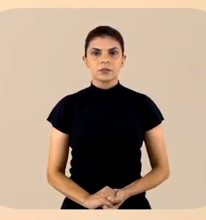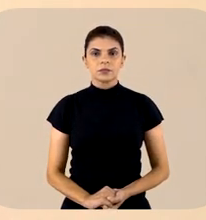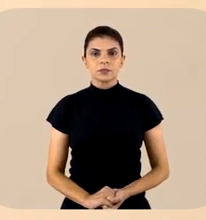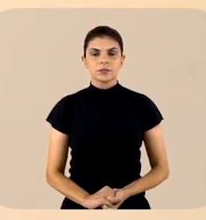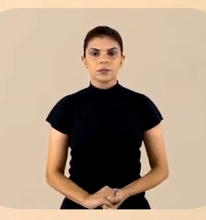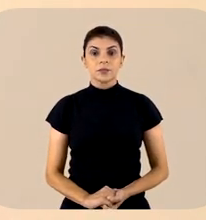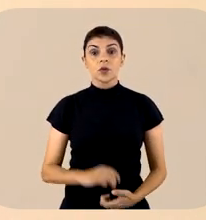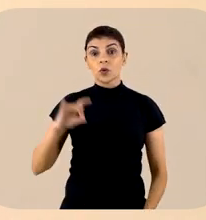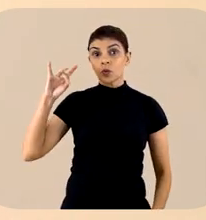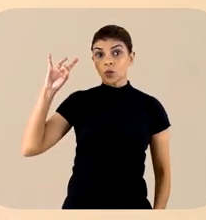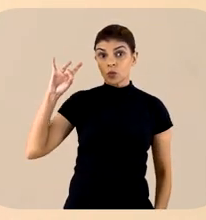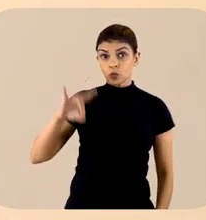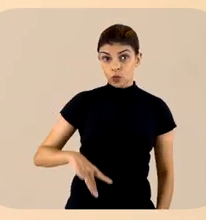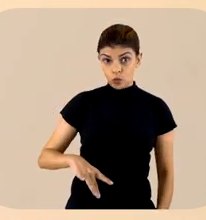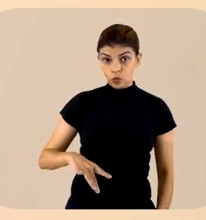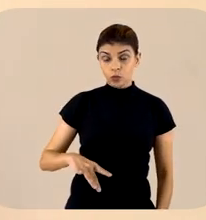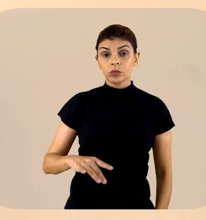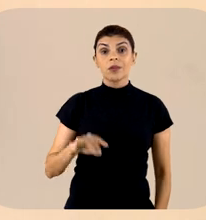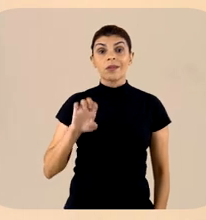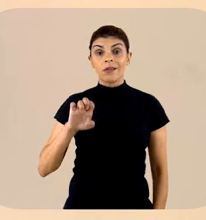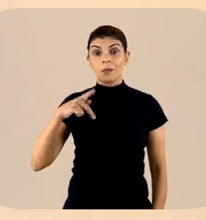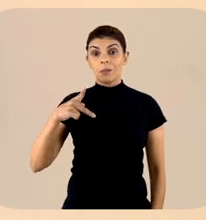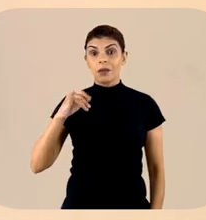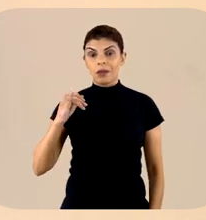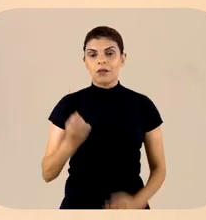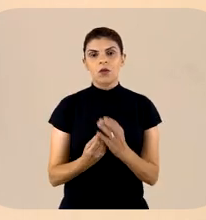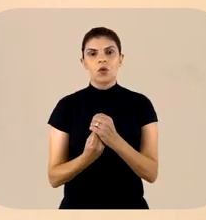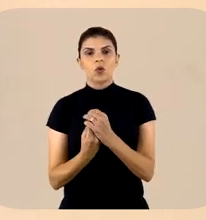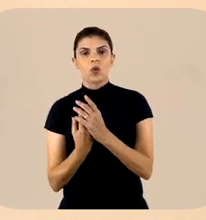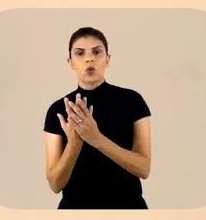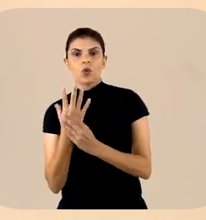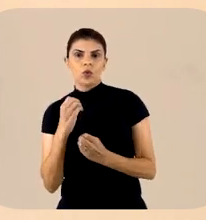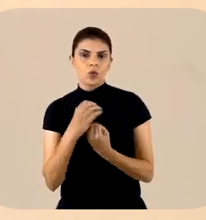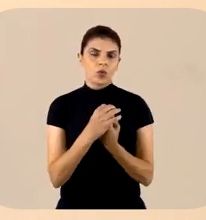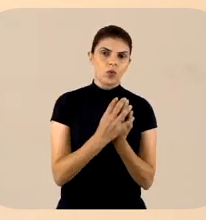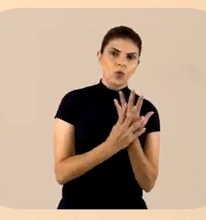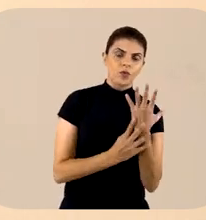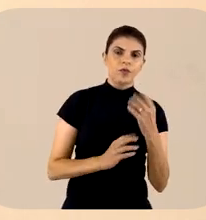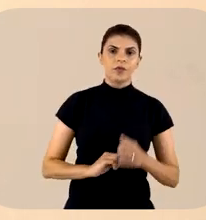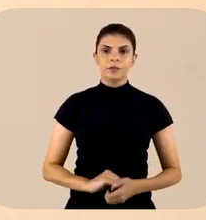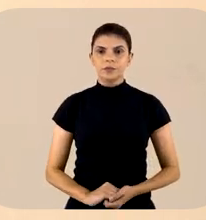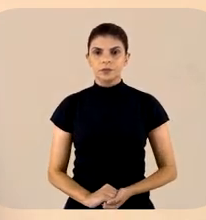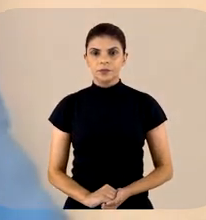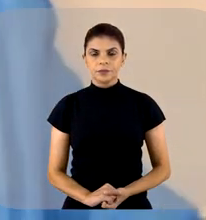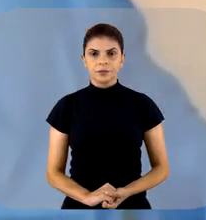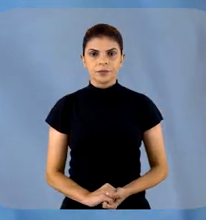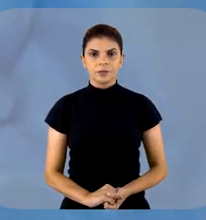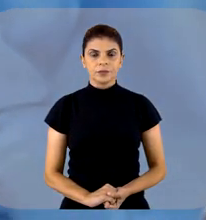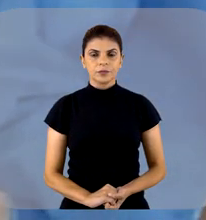O último equipamento de proteção individual será as luvas.